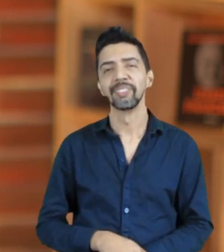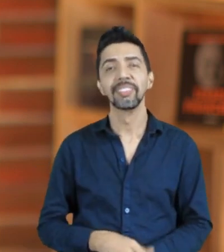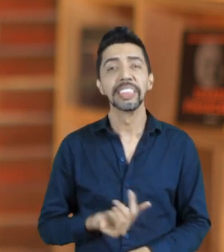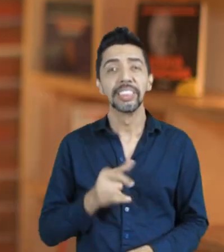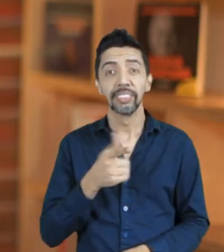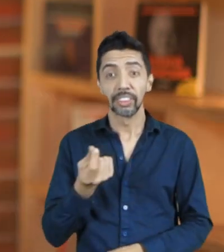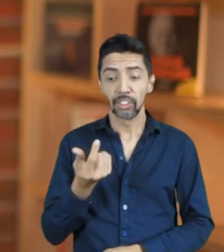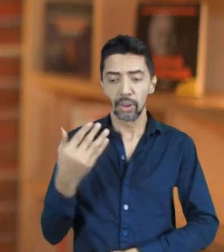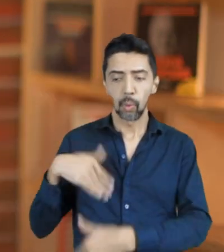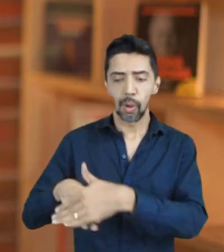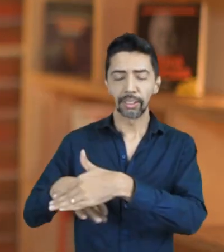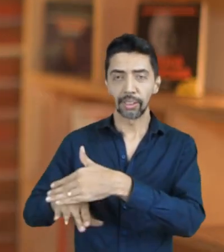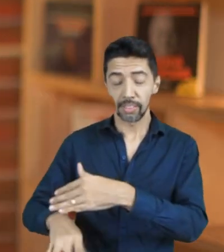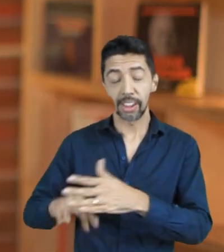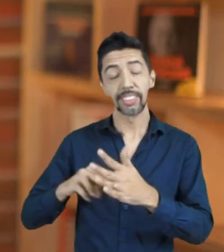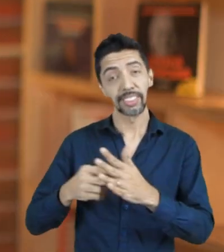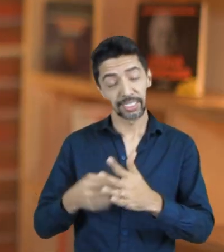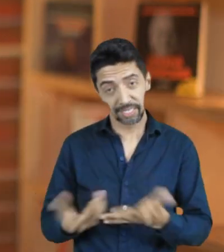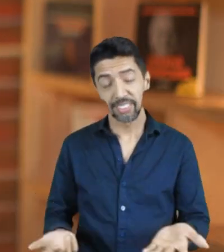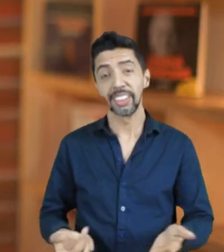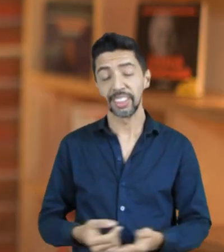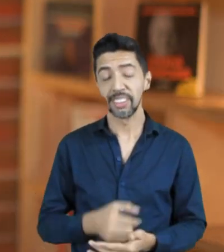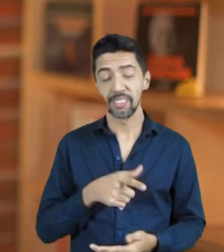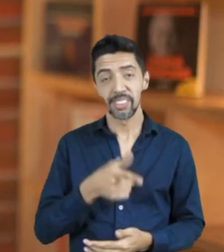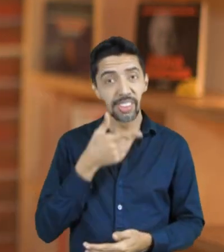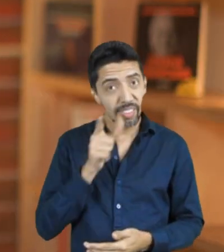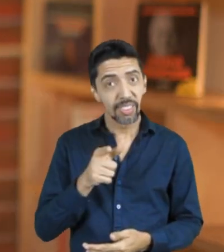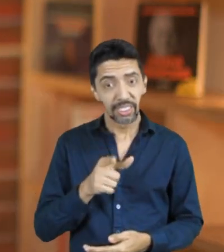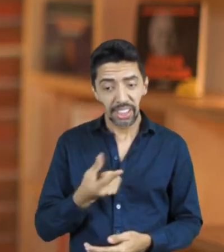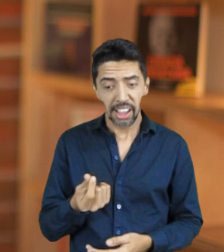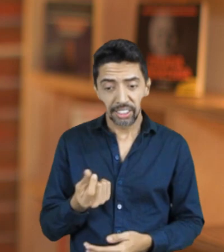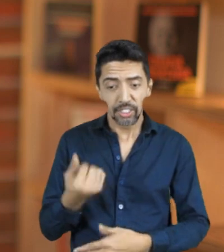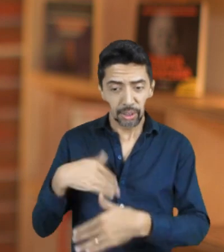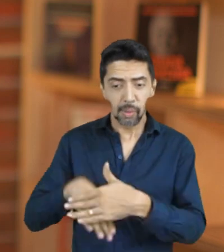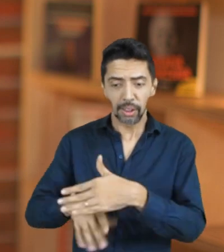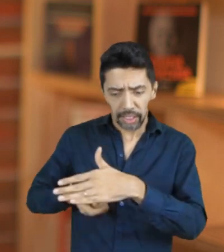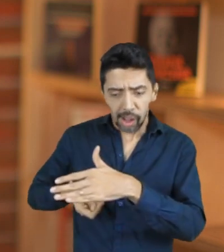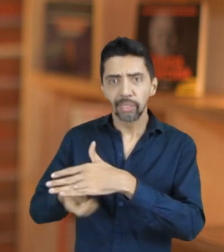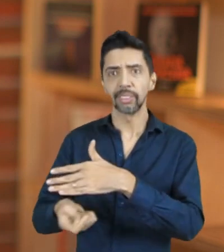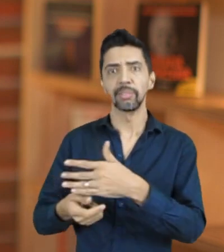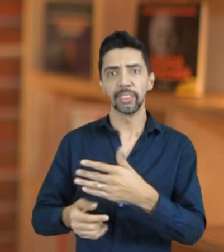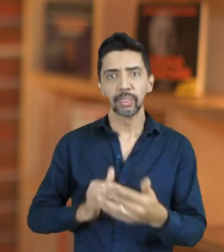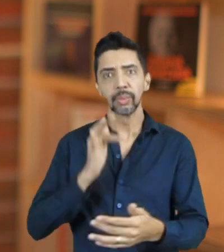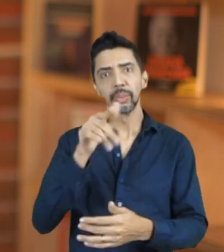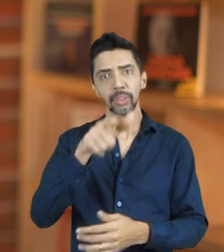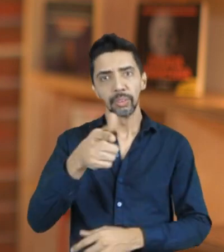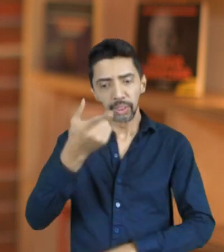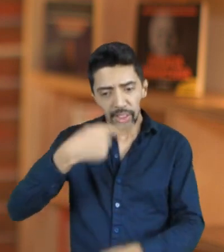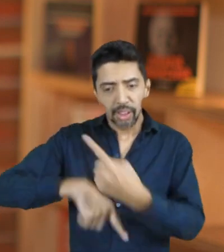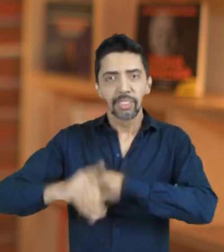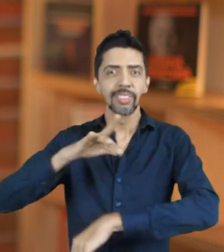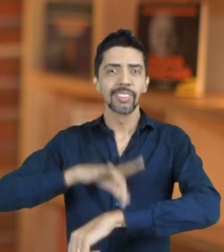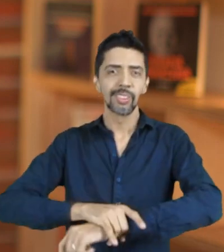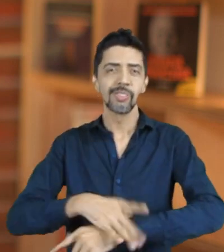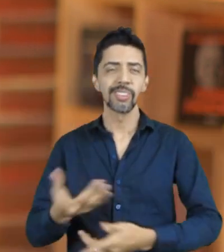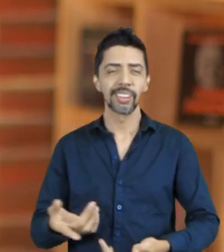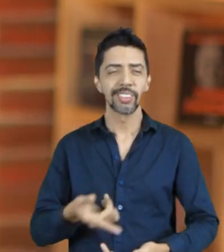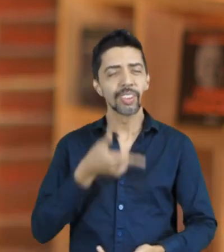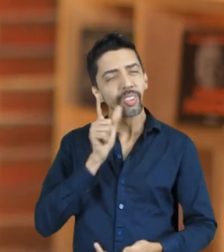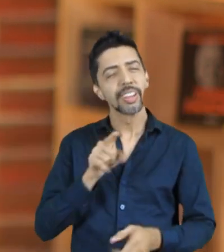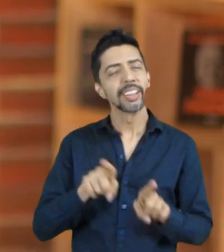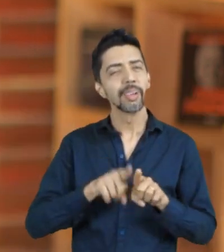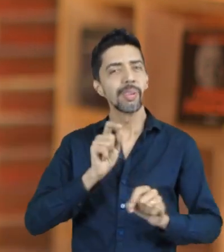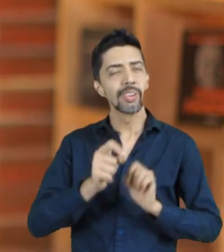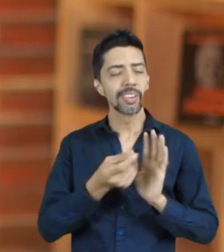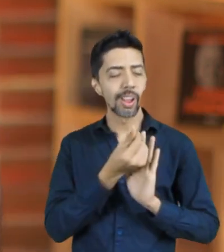nas suas reservas sinal que você vai ter ai probabilidade de usar o crédito para compor do seu próprio orçamento